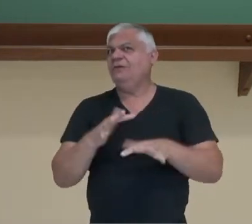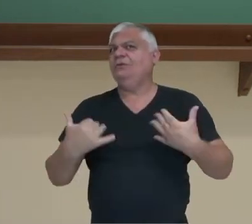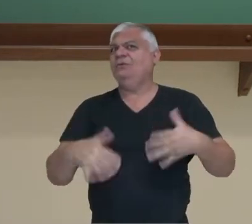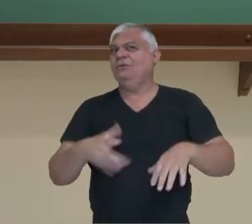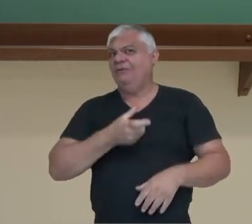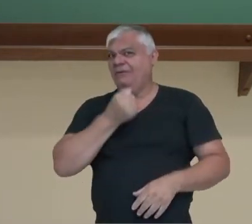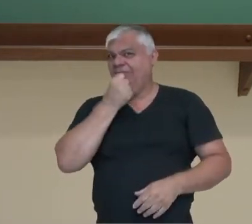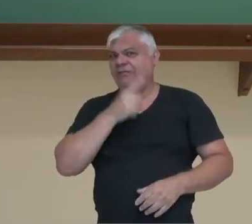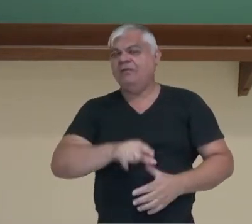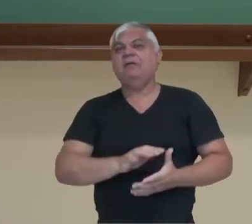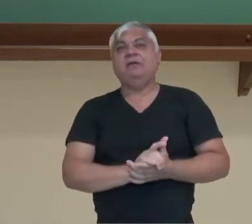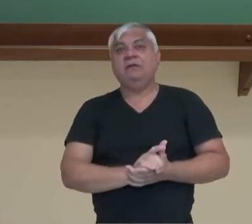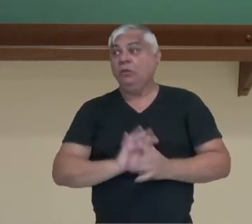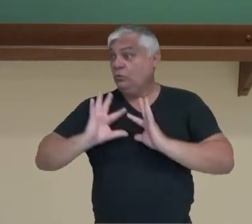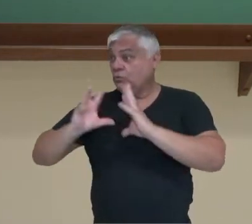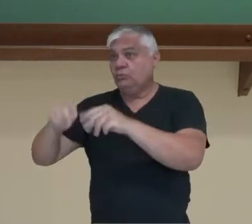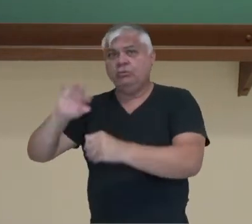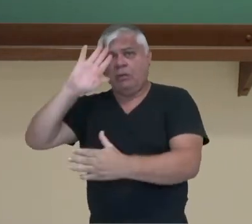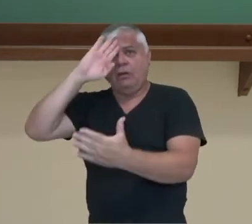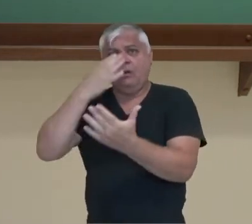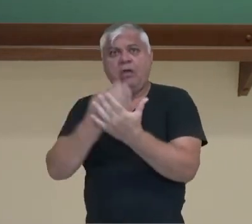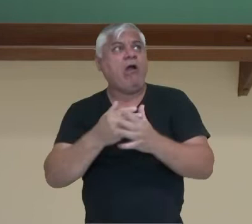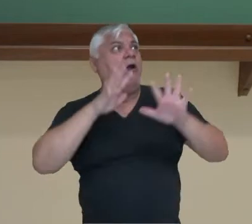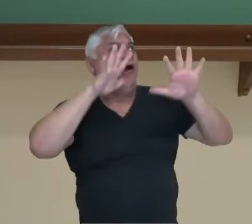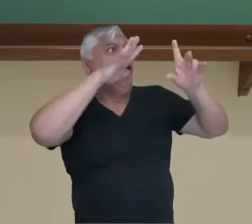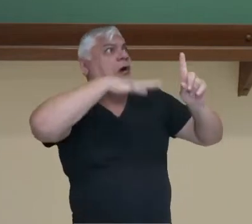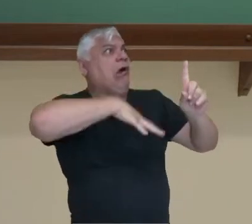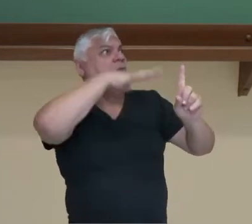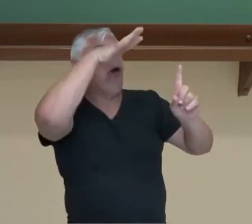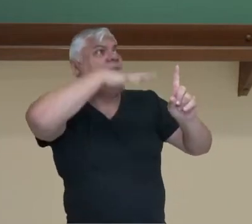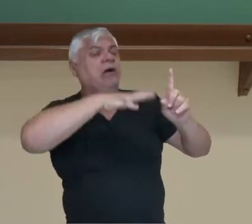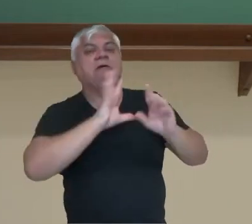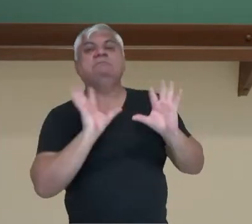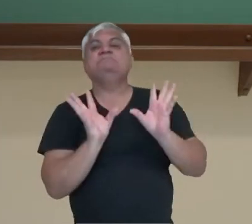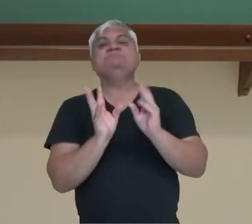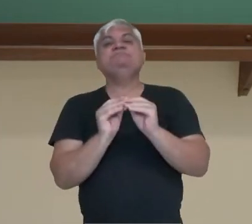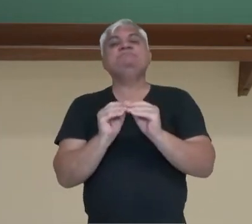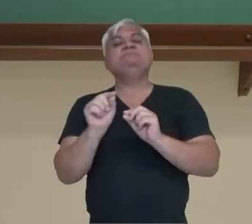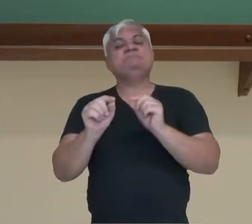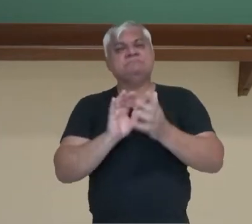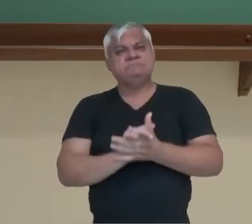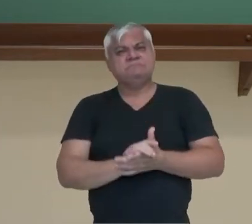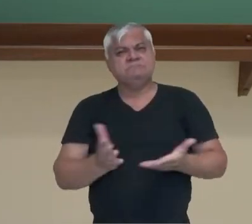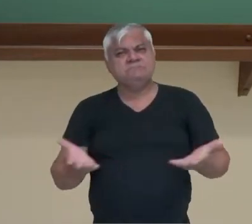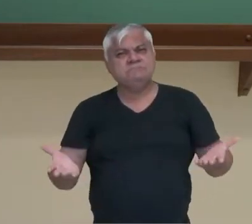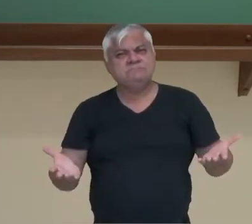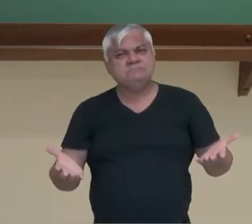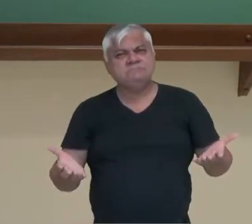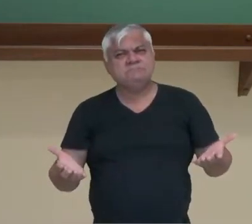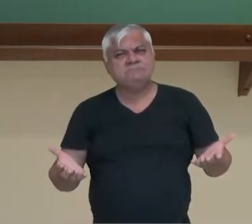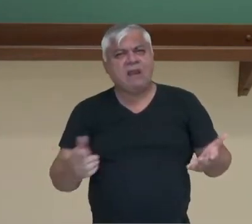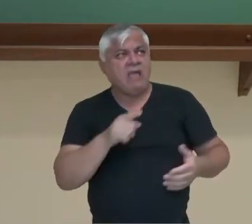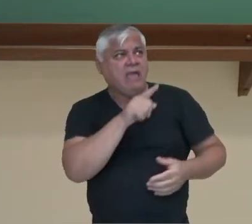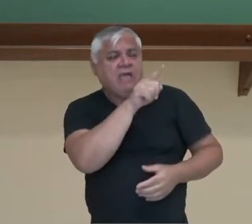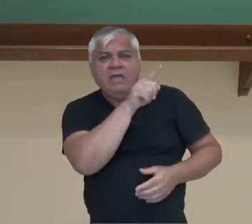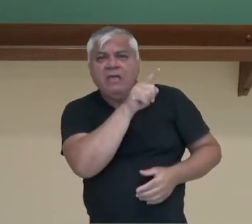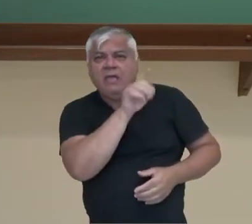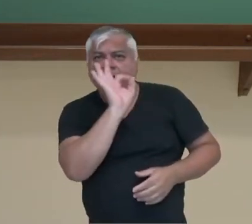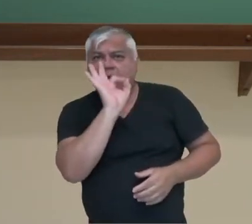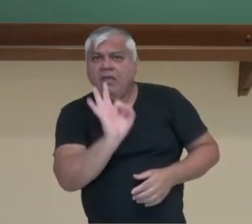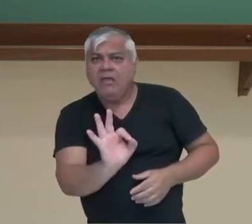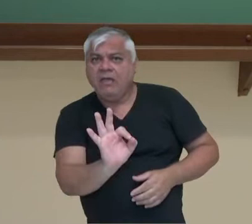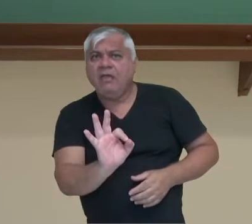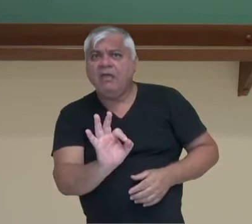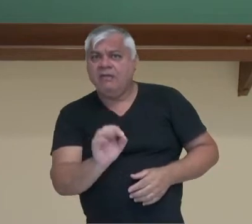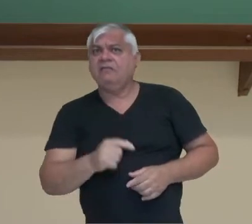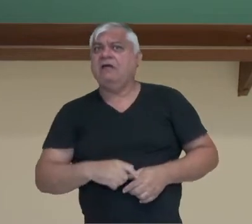comediante da história. E a galera acreditou. E daí, bom, resumo da ópera. O pessoal assim, pô, então, enfim... Na hora